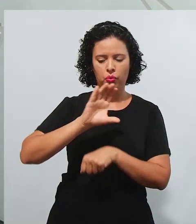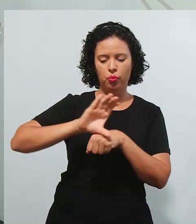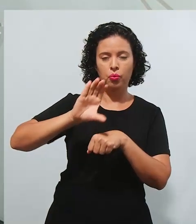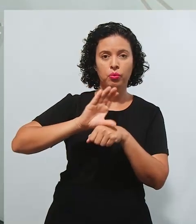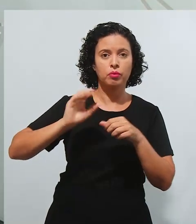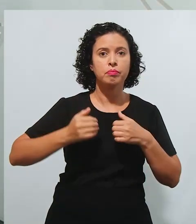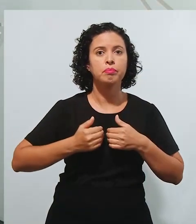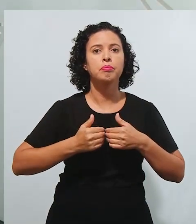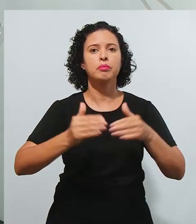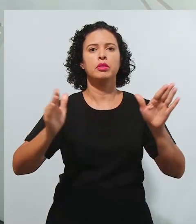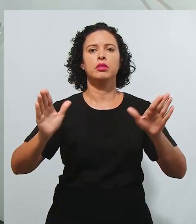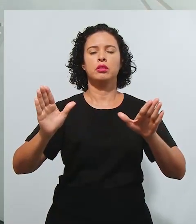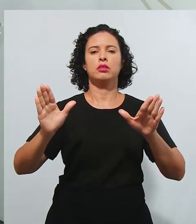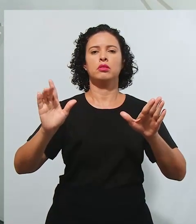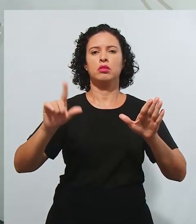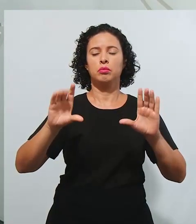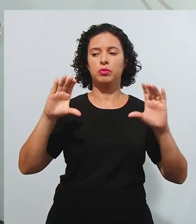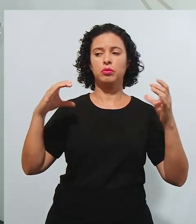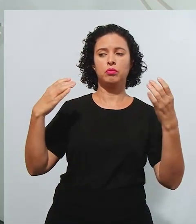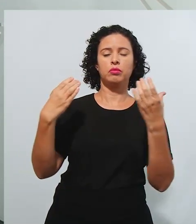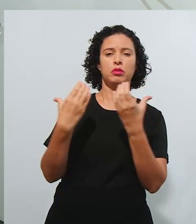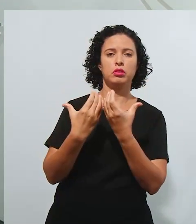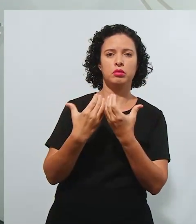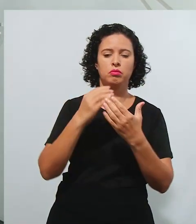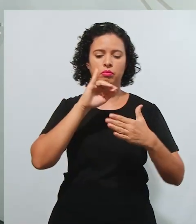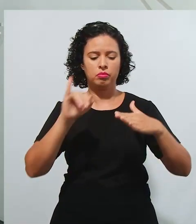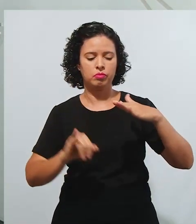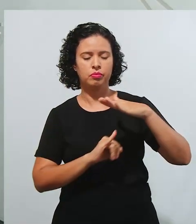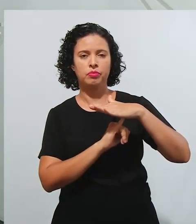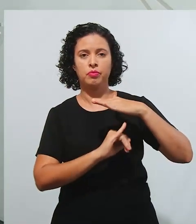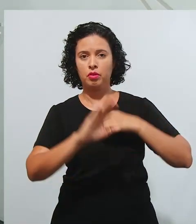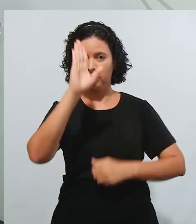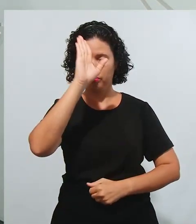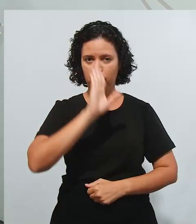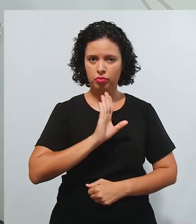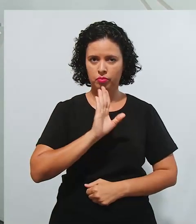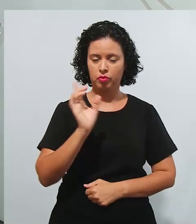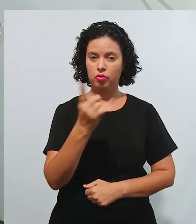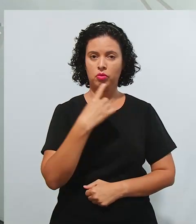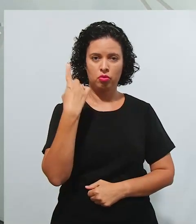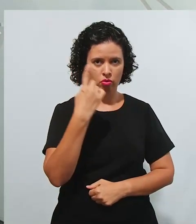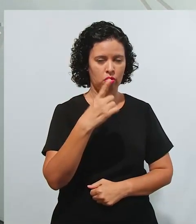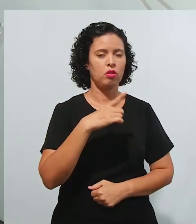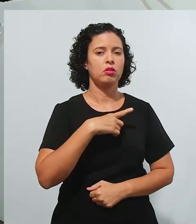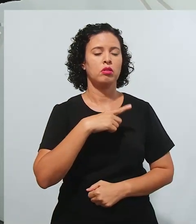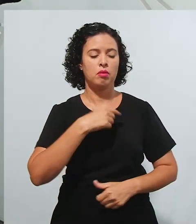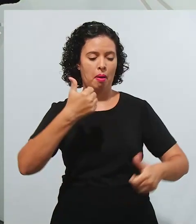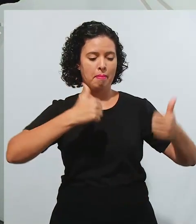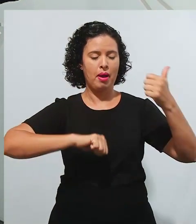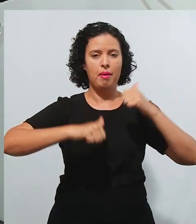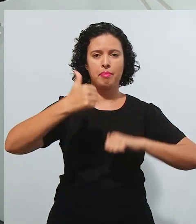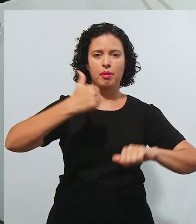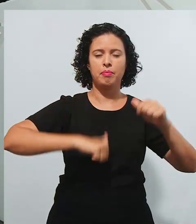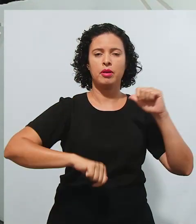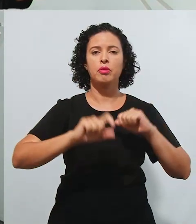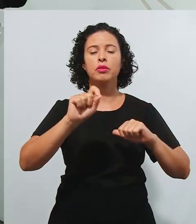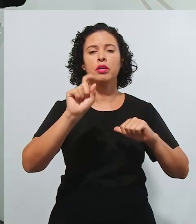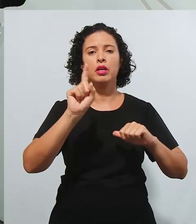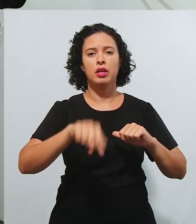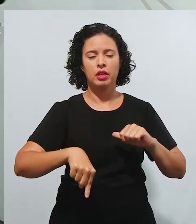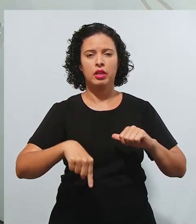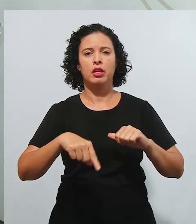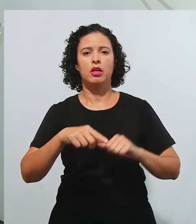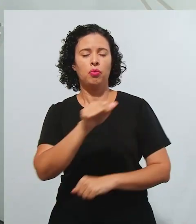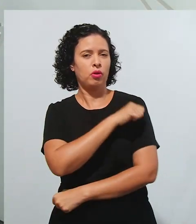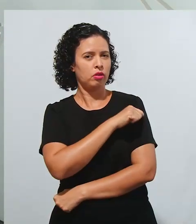para a comunidade numa instituição pública. Nós também temos parâmetros para a nossa avaliação. Um dos parâmetros é a permanência